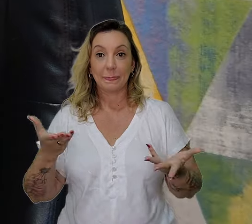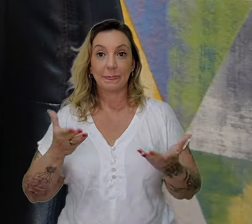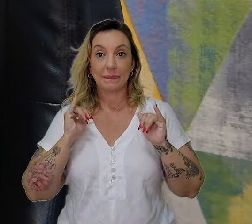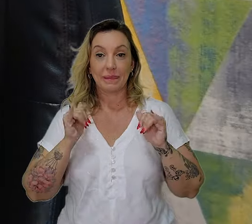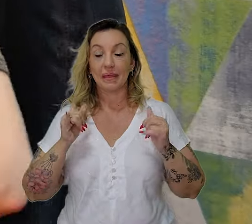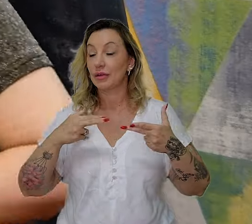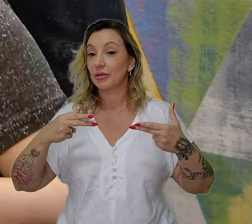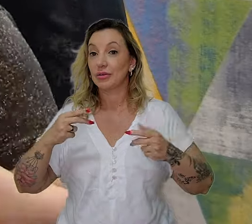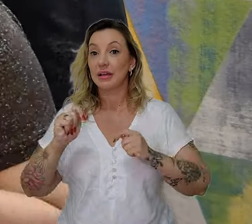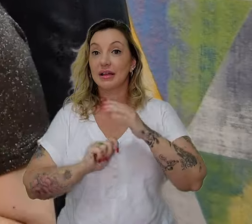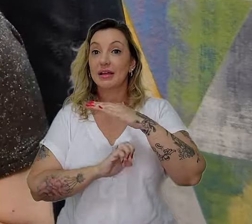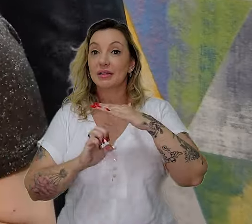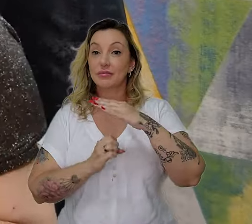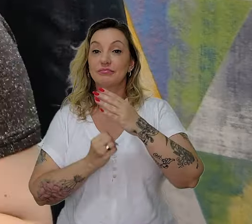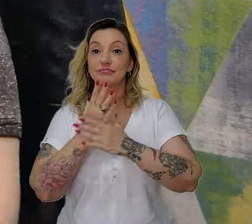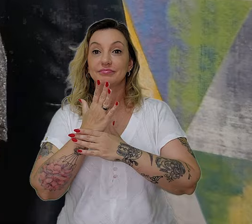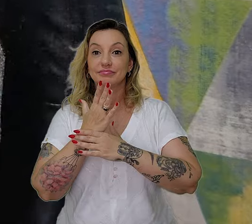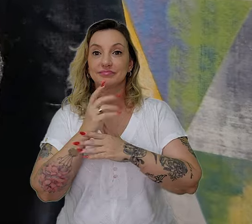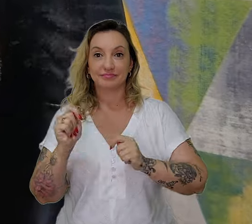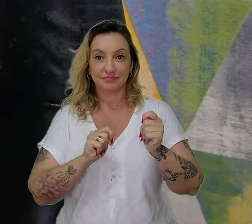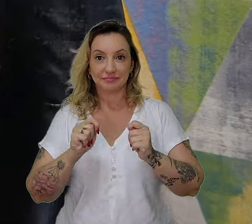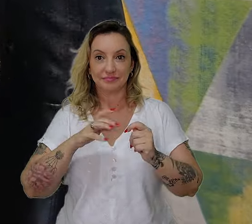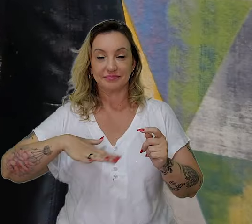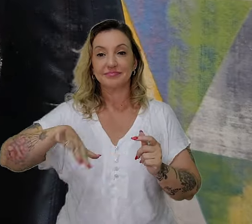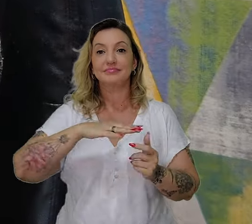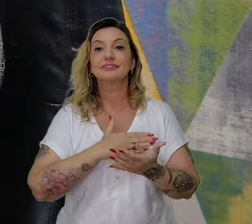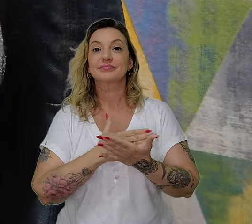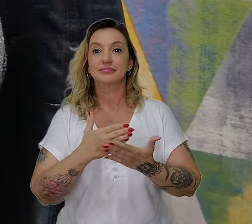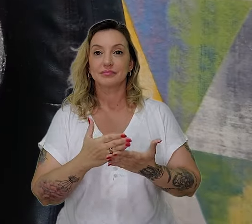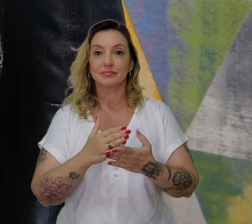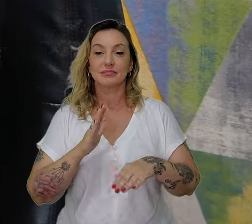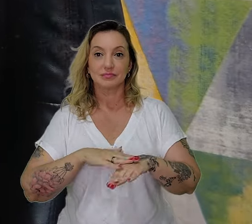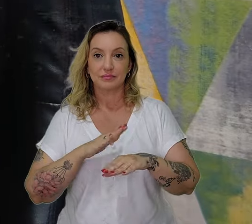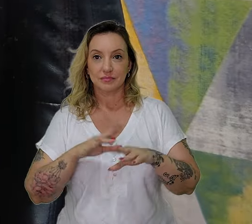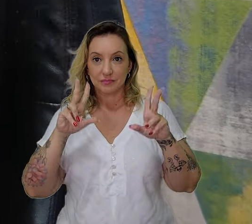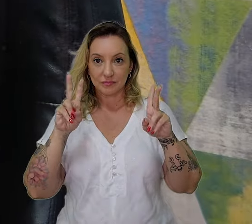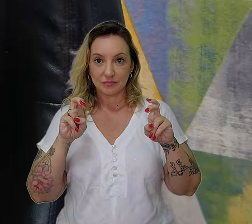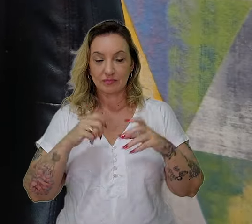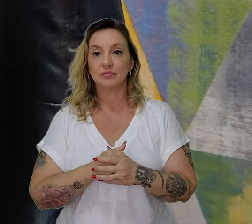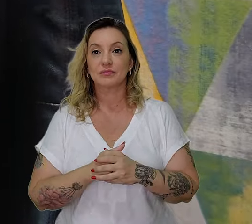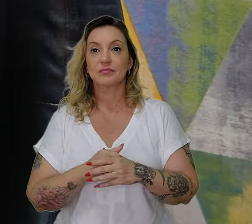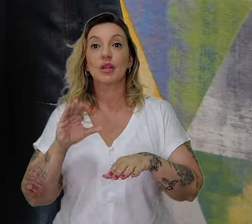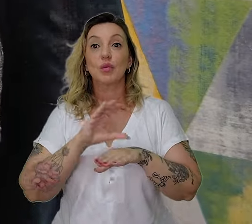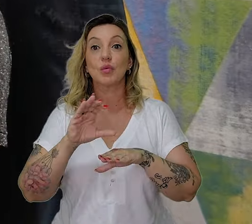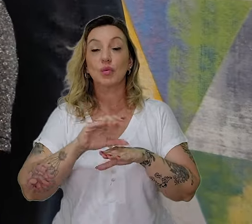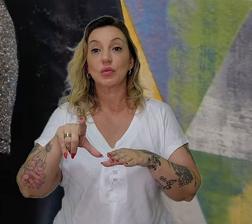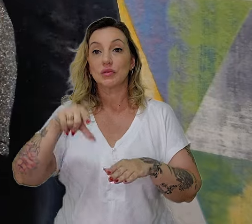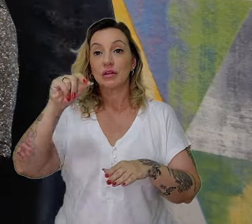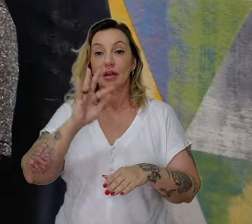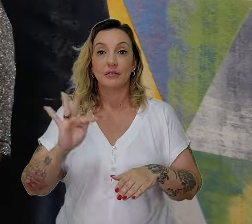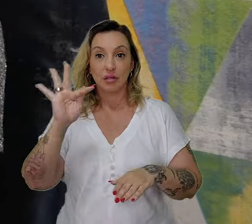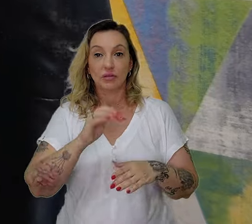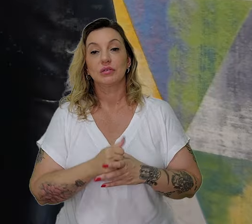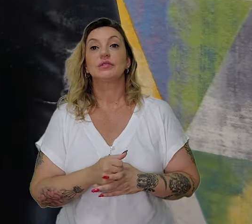gente vai falar sobre economia criativa no geral Eh vamos começar falando sobre o curso que você escolheu na